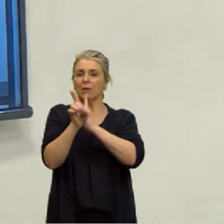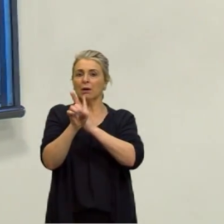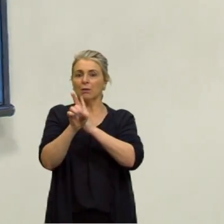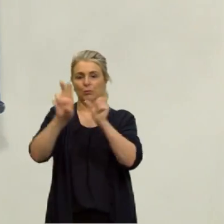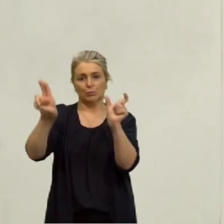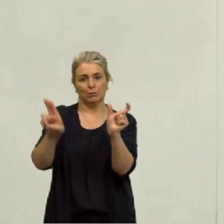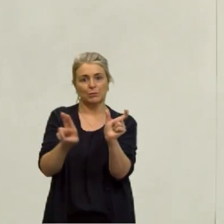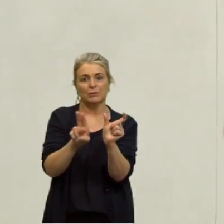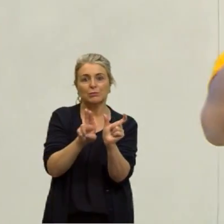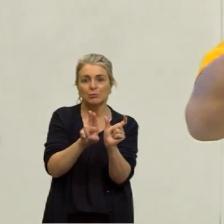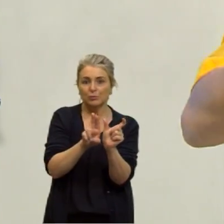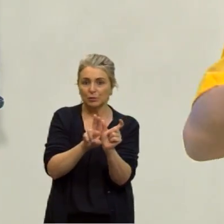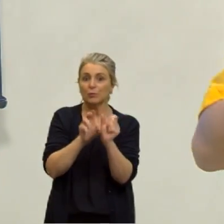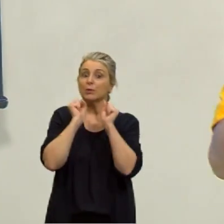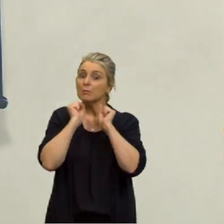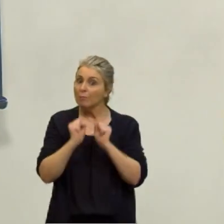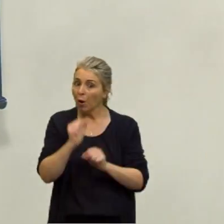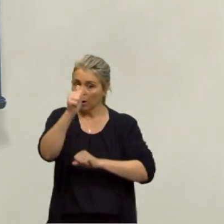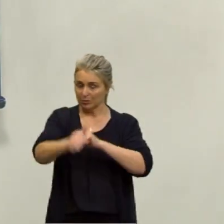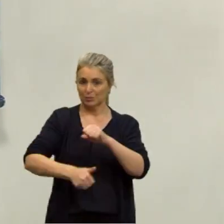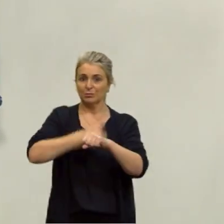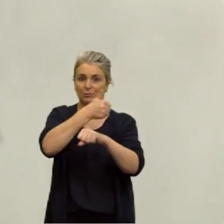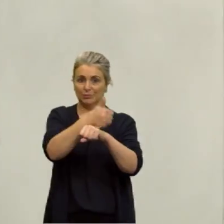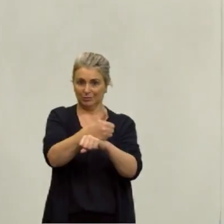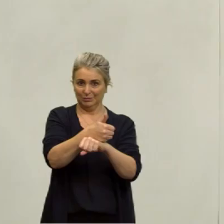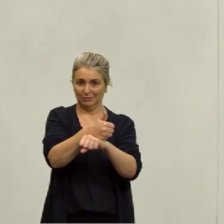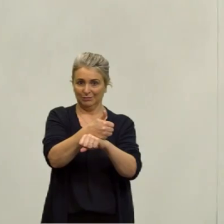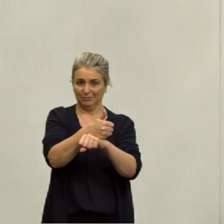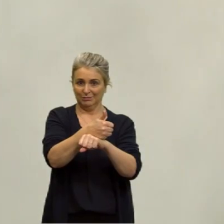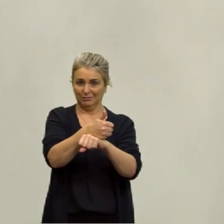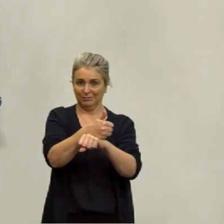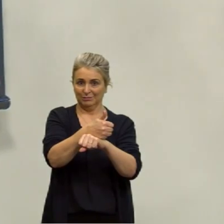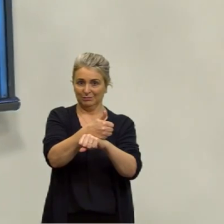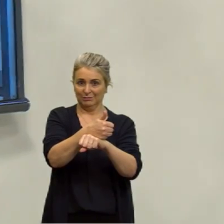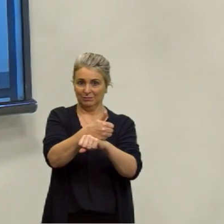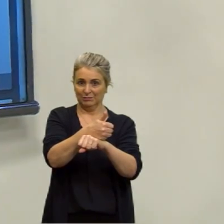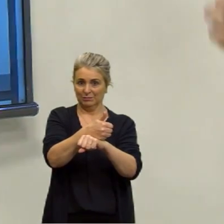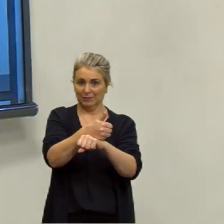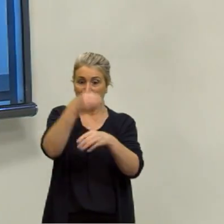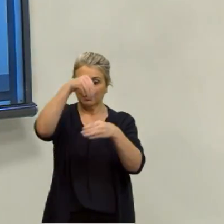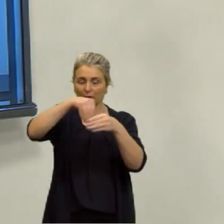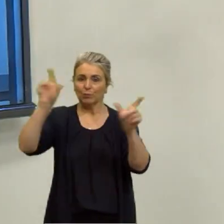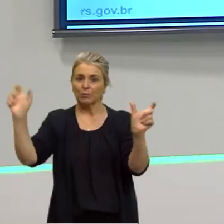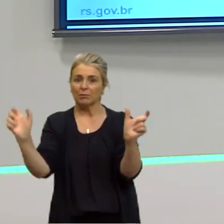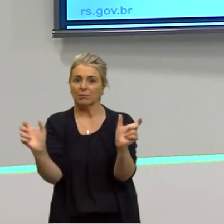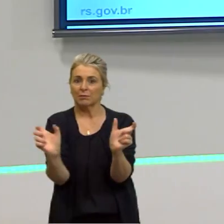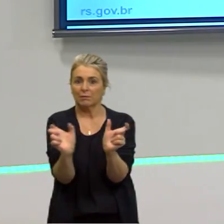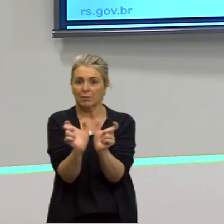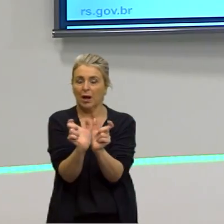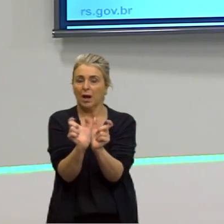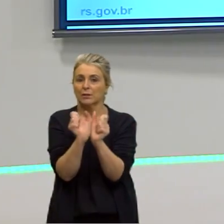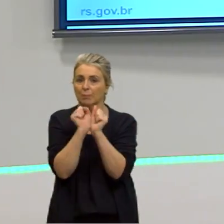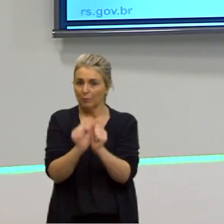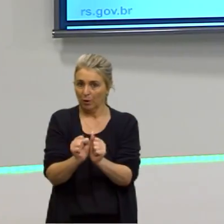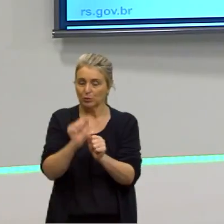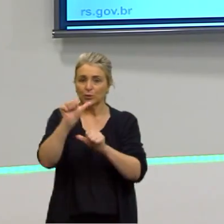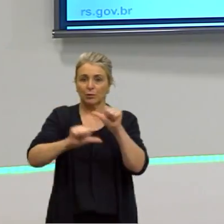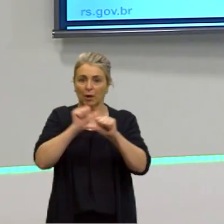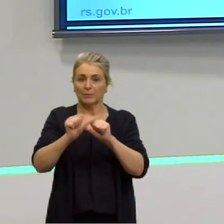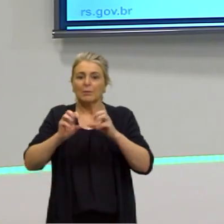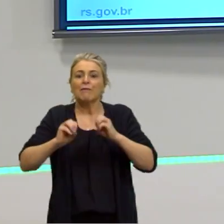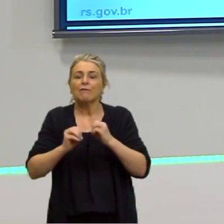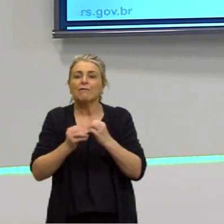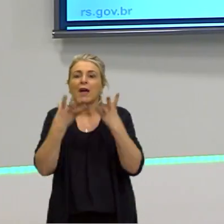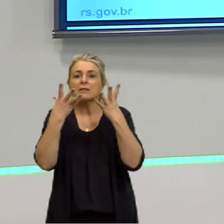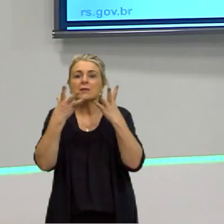locução adjetiva se ela faz o papel do que seria um adjetivo numa frase as festas de junho são famosos